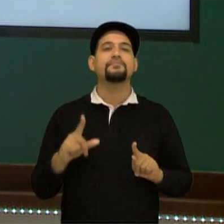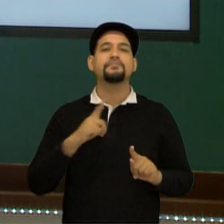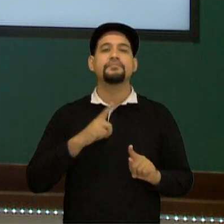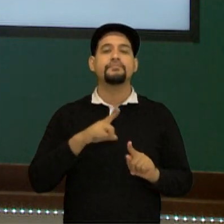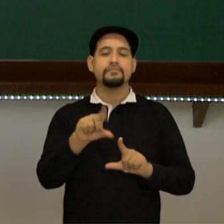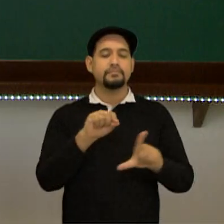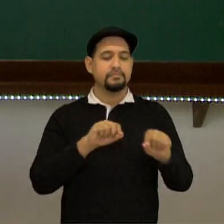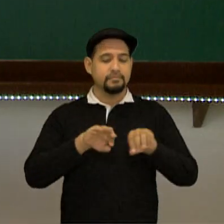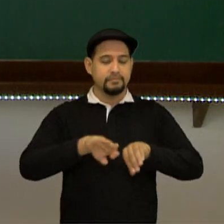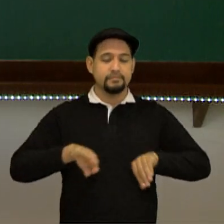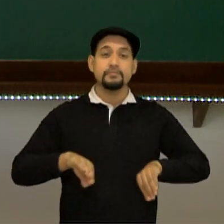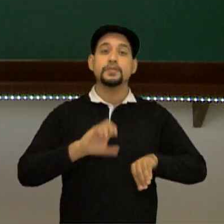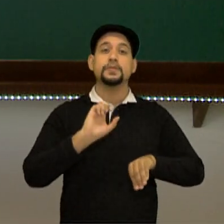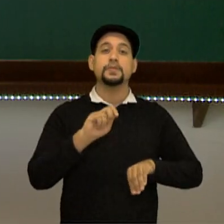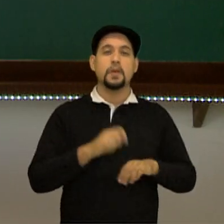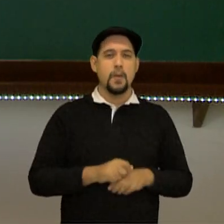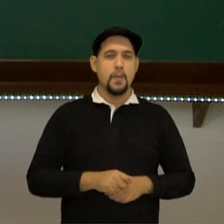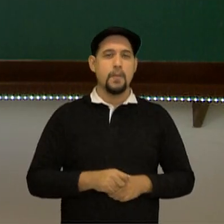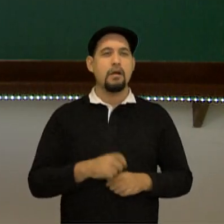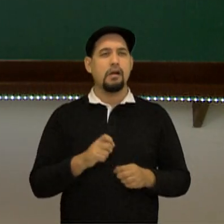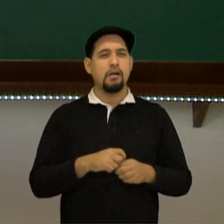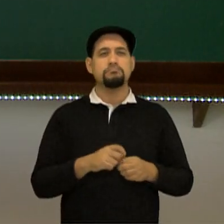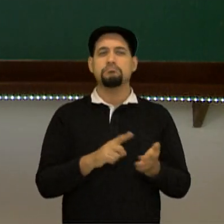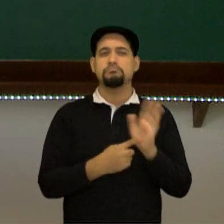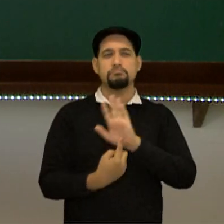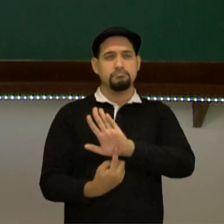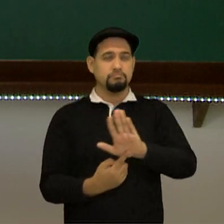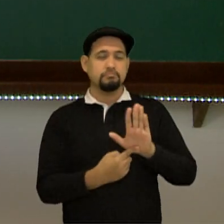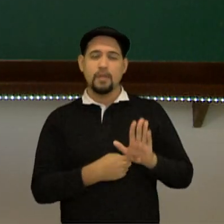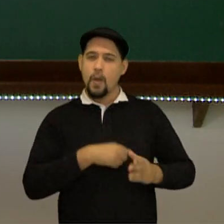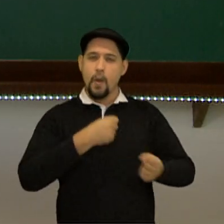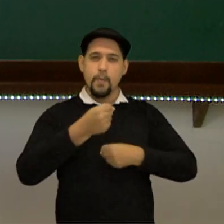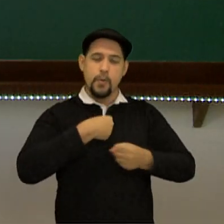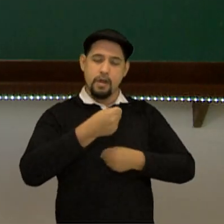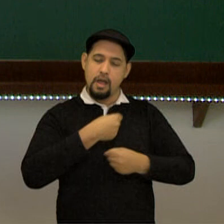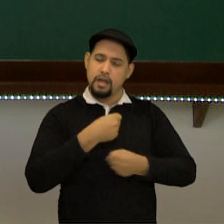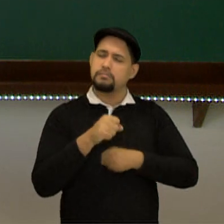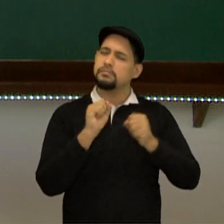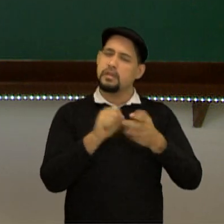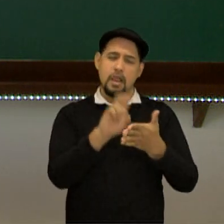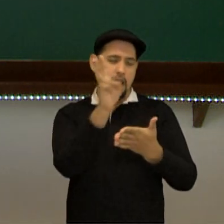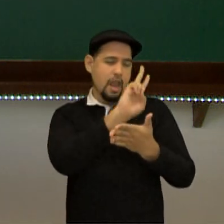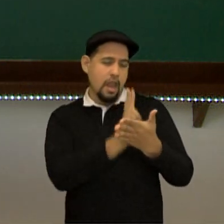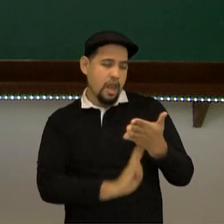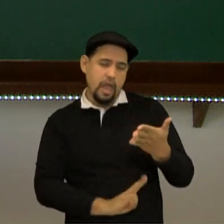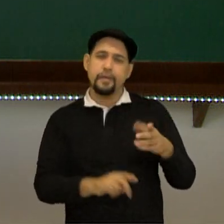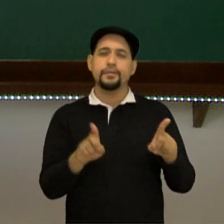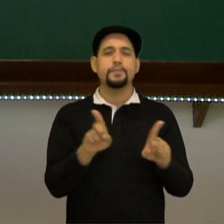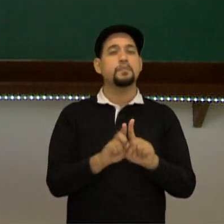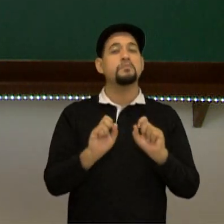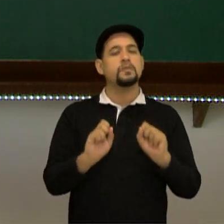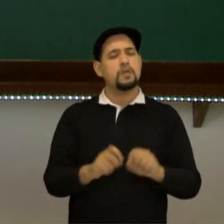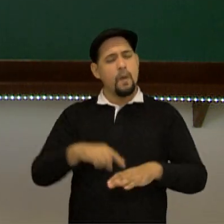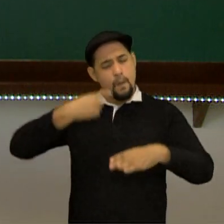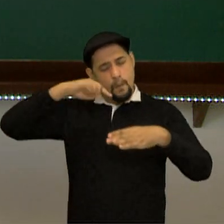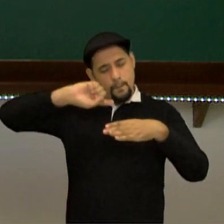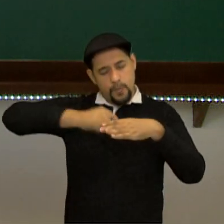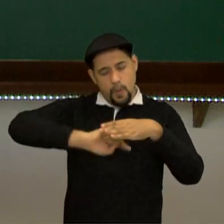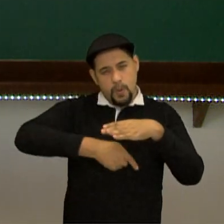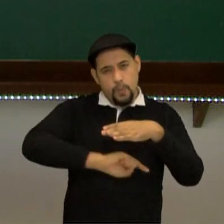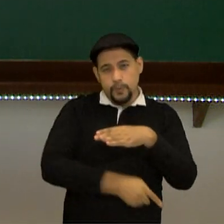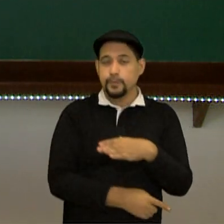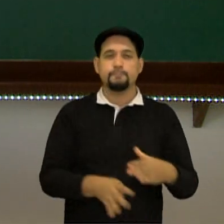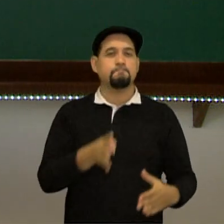separei aqui uma reportagem interessante para você poder ler, para você poder aprofundar os